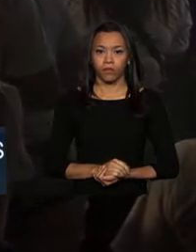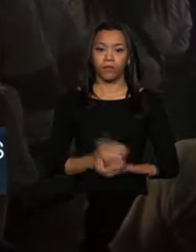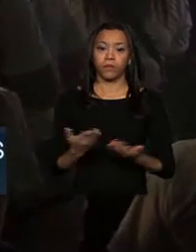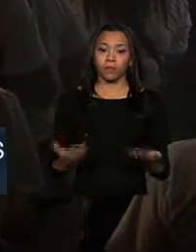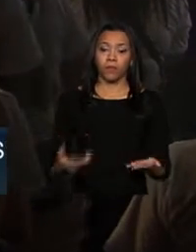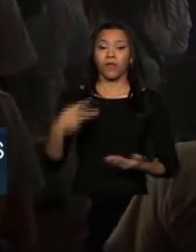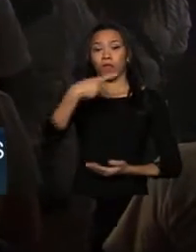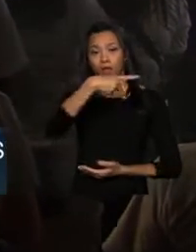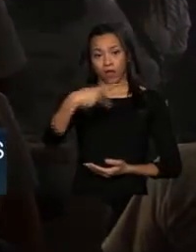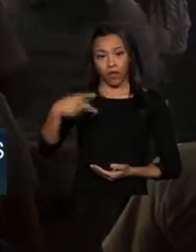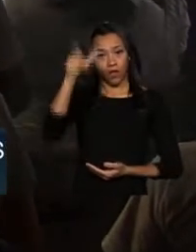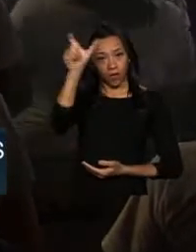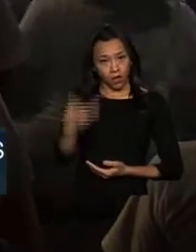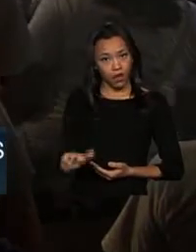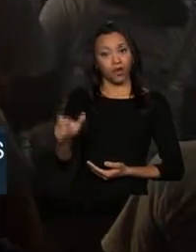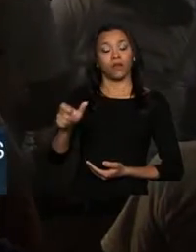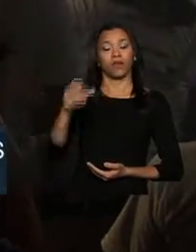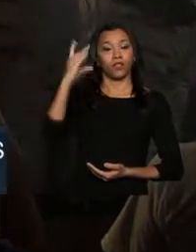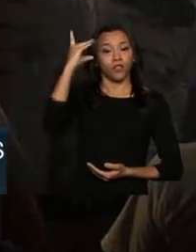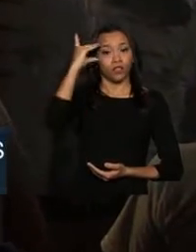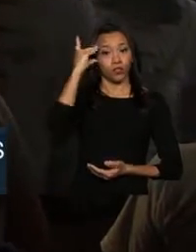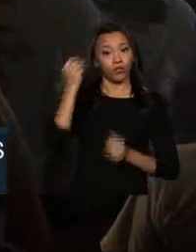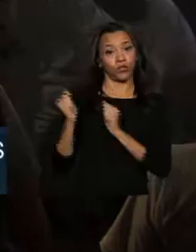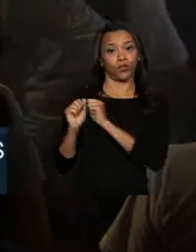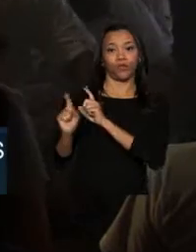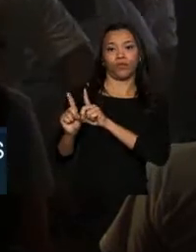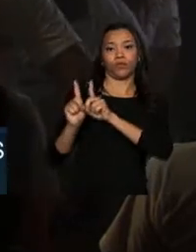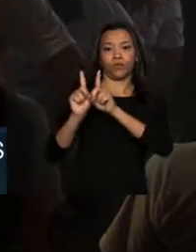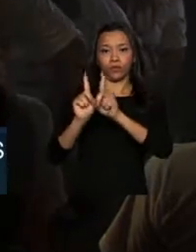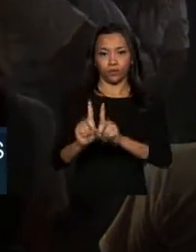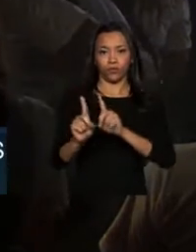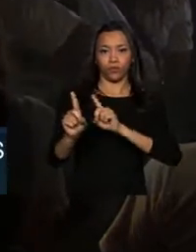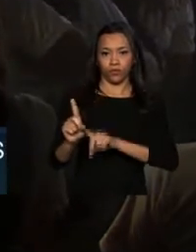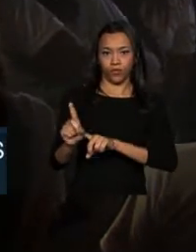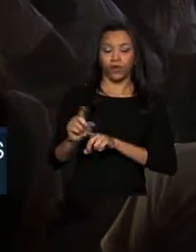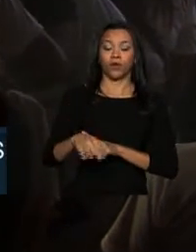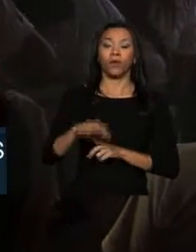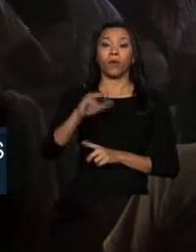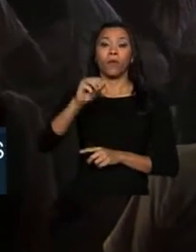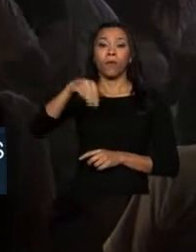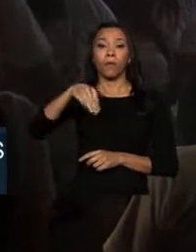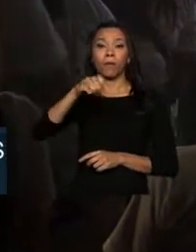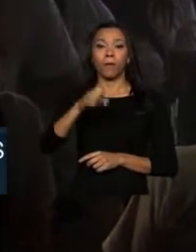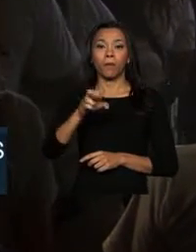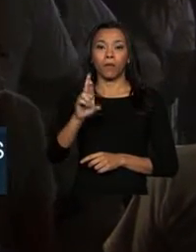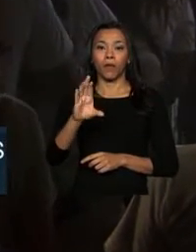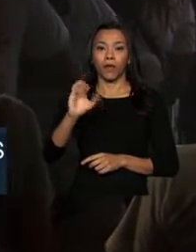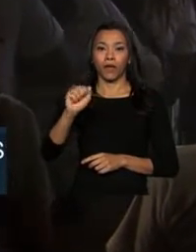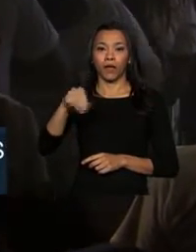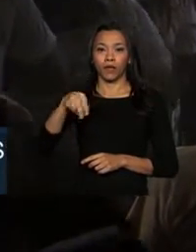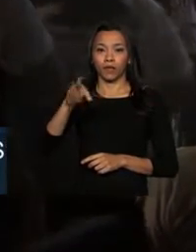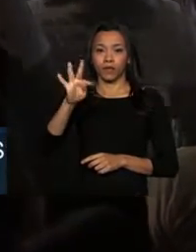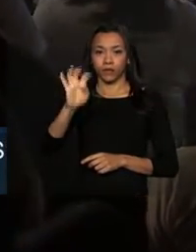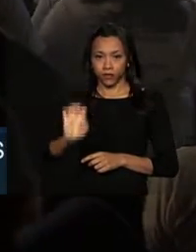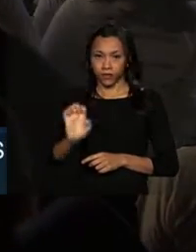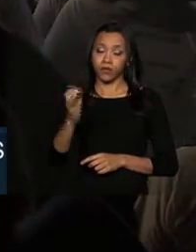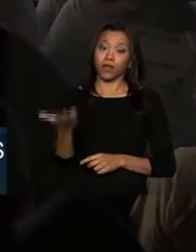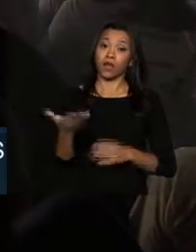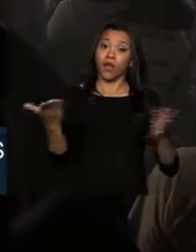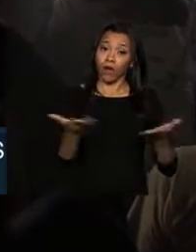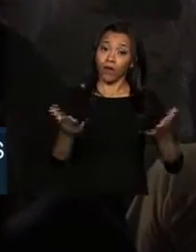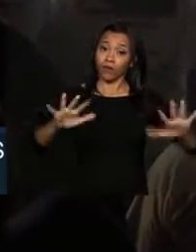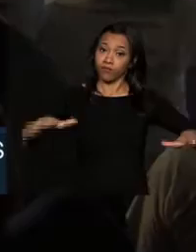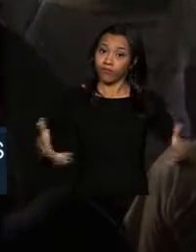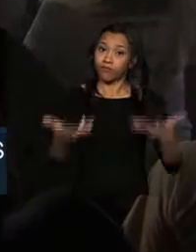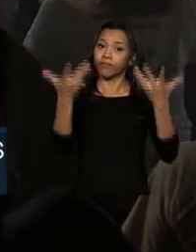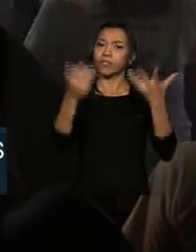Presidenta Dilma chegou acompanhada do ministro Aloysio Mercadante. Vai começar então a cerimônia que celebra os